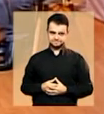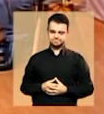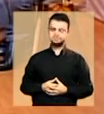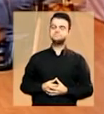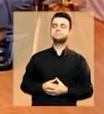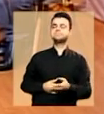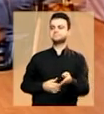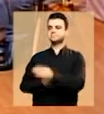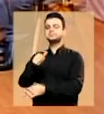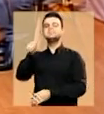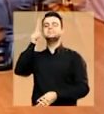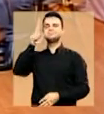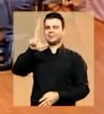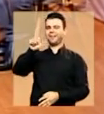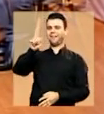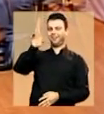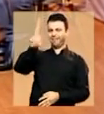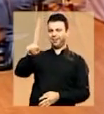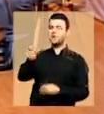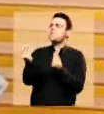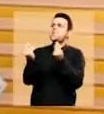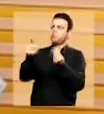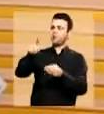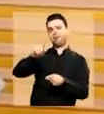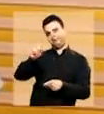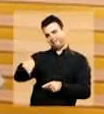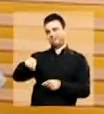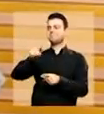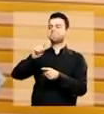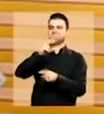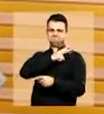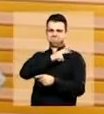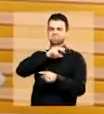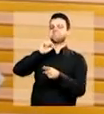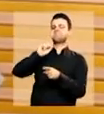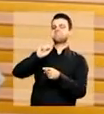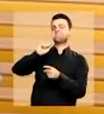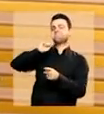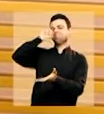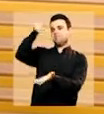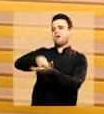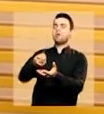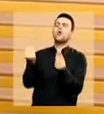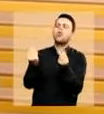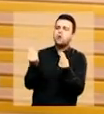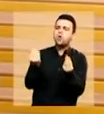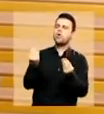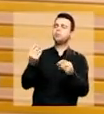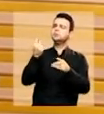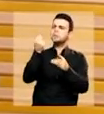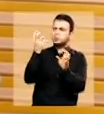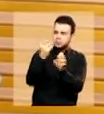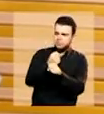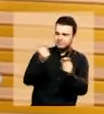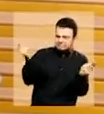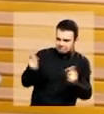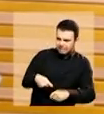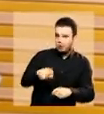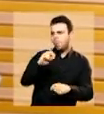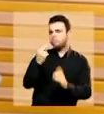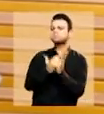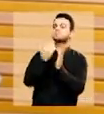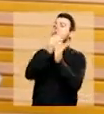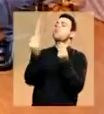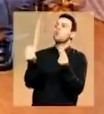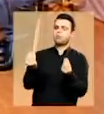questão particular, Lara, quais são os custos mais ou menos? Tem como se falar, talvez, no intercâmbio de baixo orçamento, talvez, ou não?